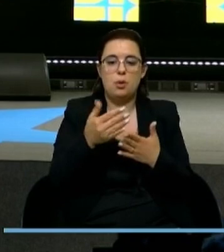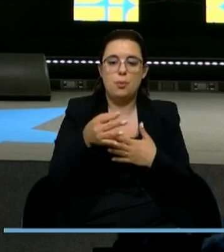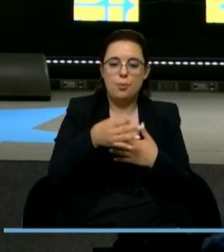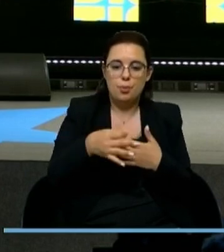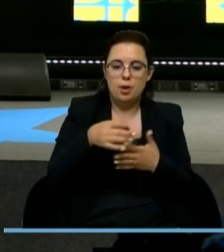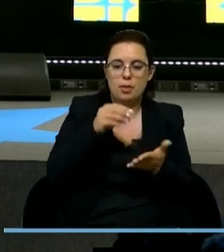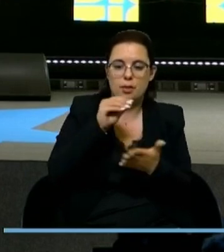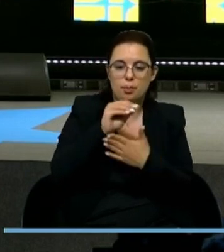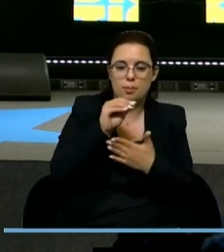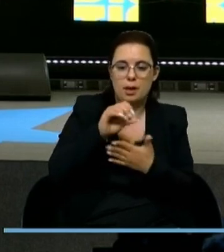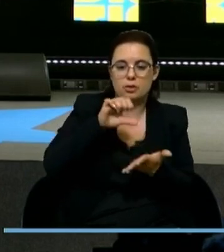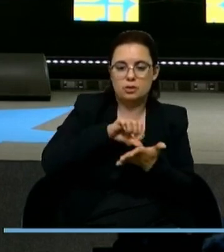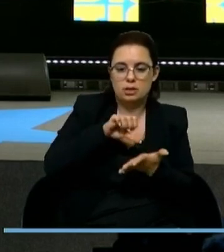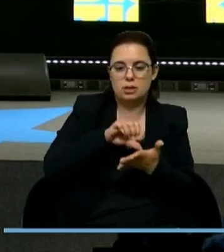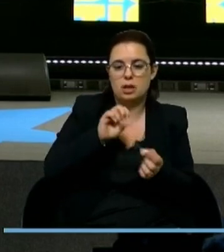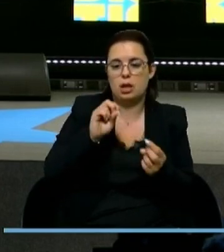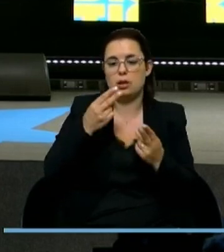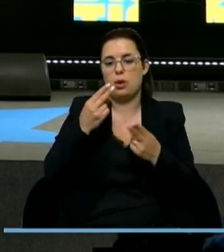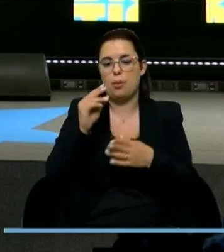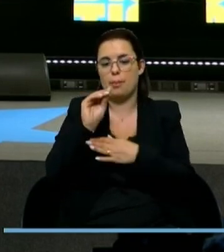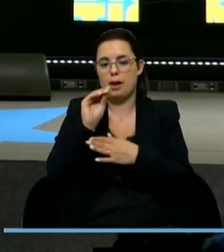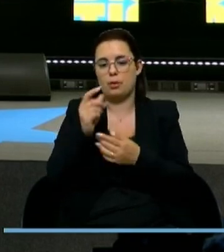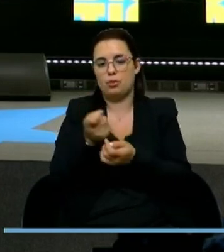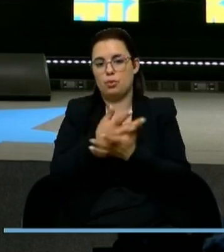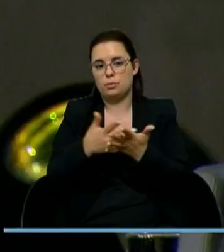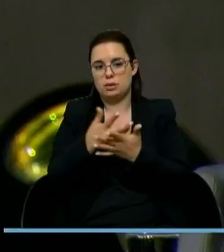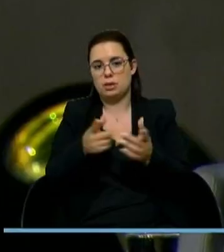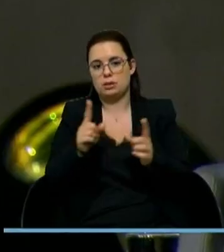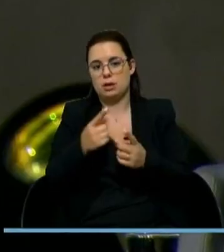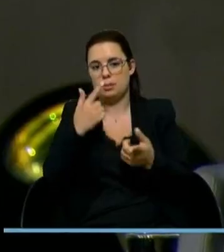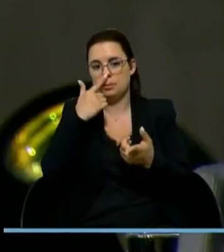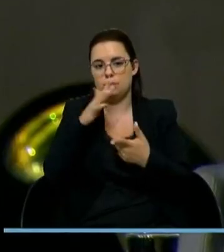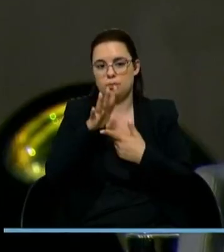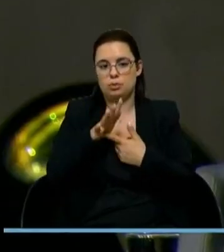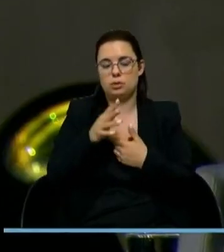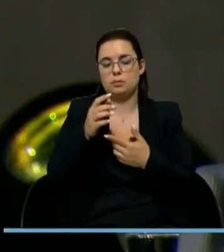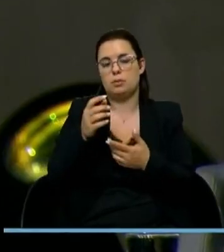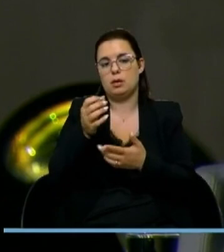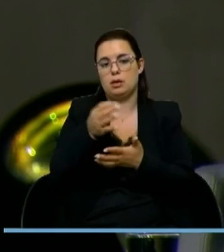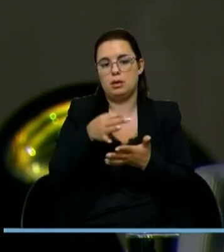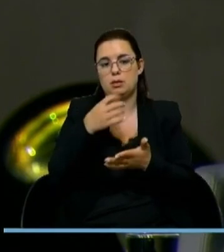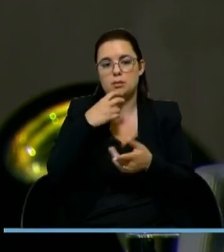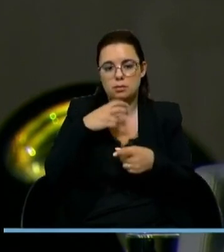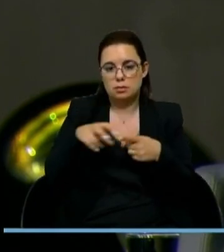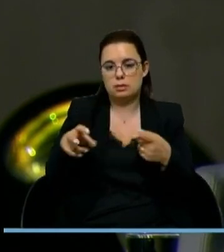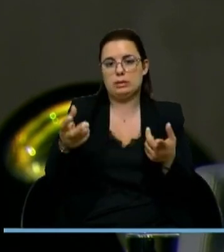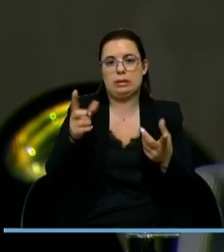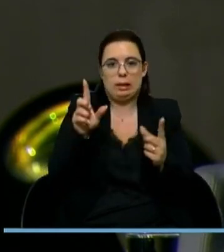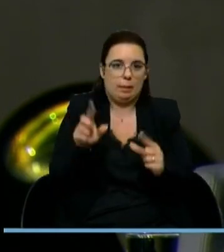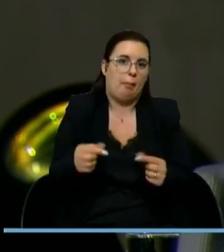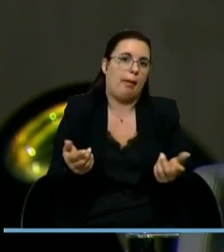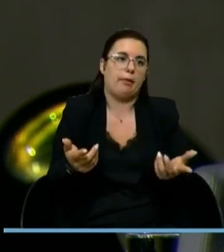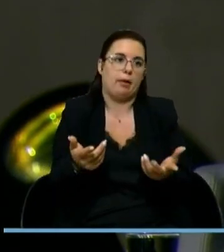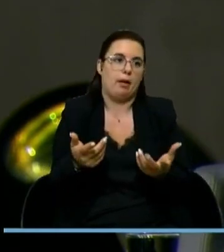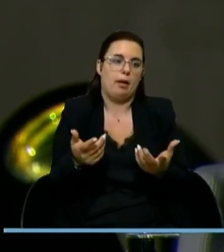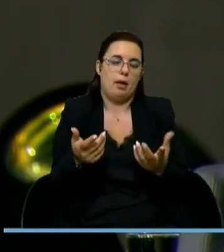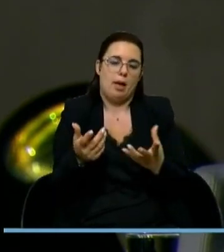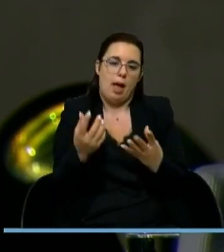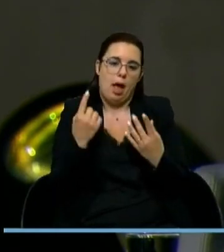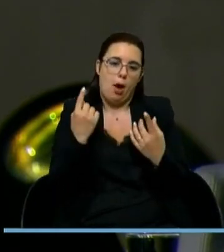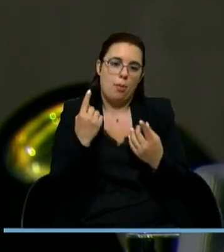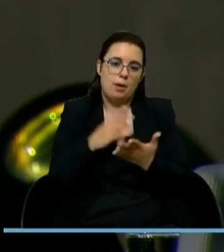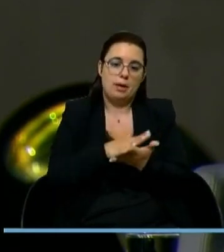de Banco Central ou moeda de Banco Comercial, mas também, por exemplo, moeda eletrónica tokenizada. Portanto, isso é também uma